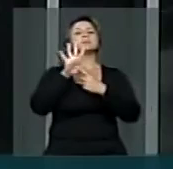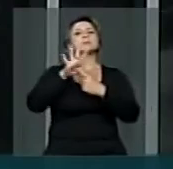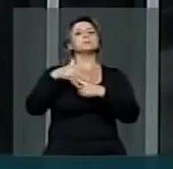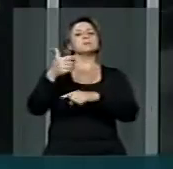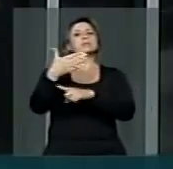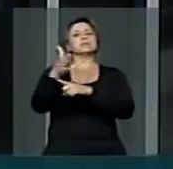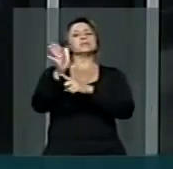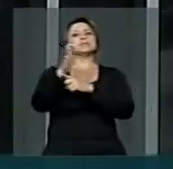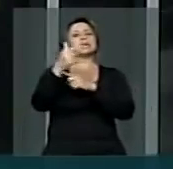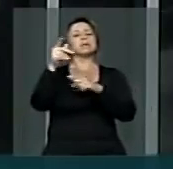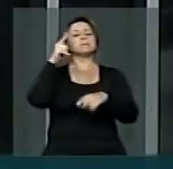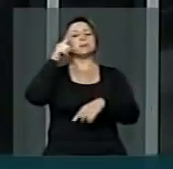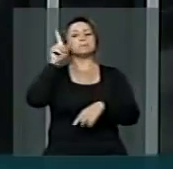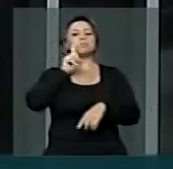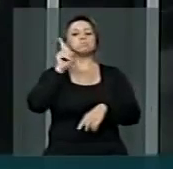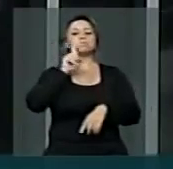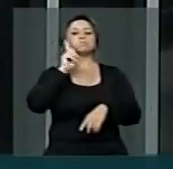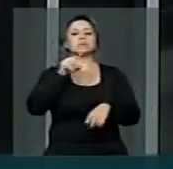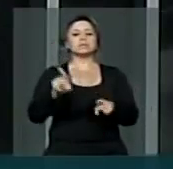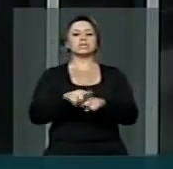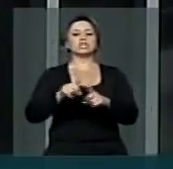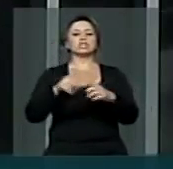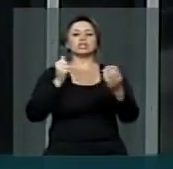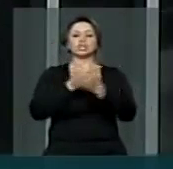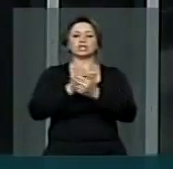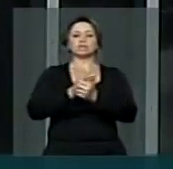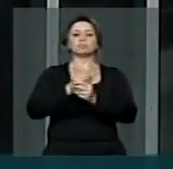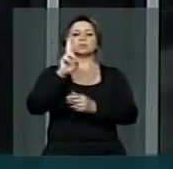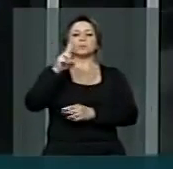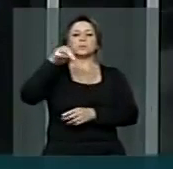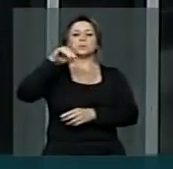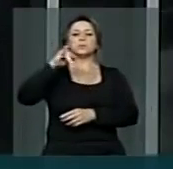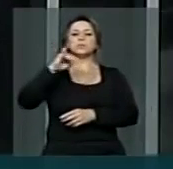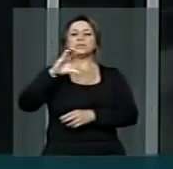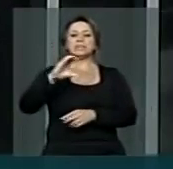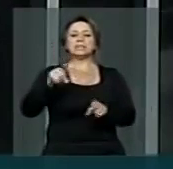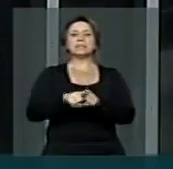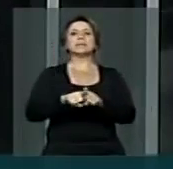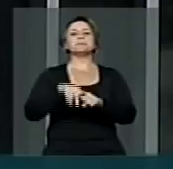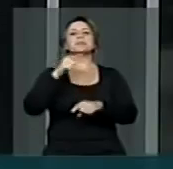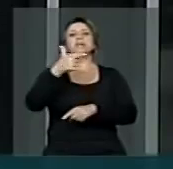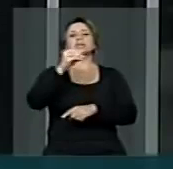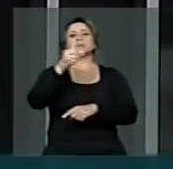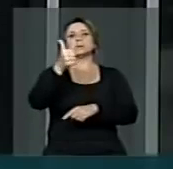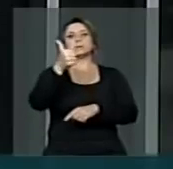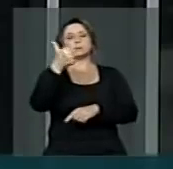que em 2010 já havia adquirido a mato-grossense Unic, em 2011 comprou a